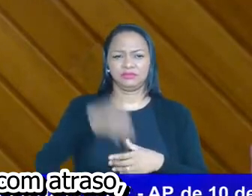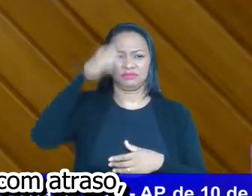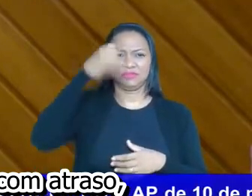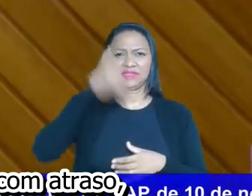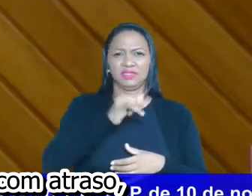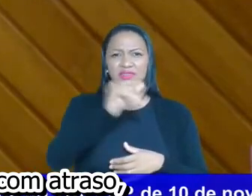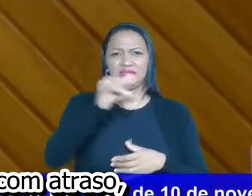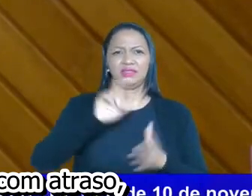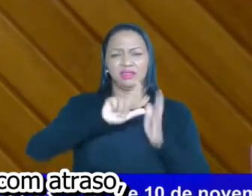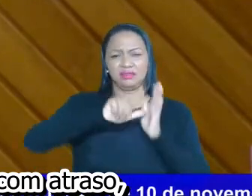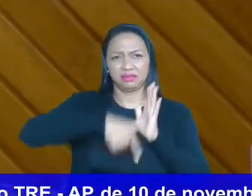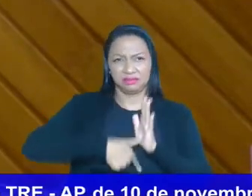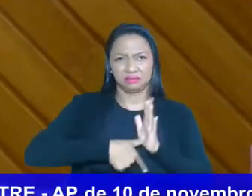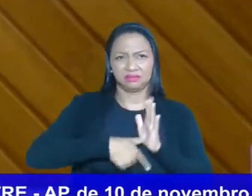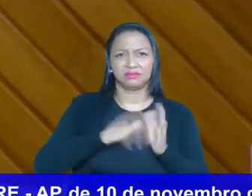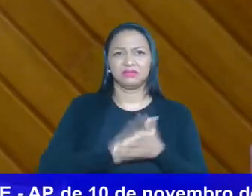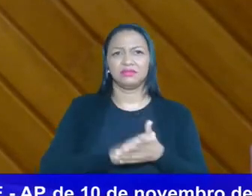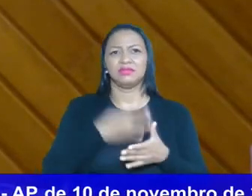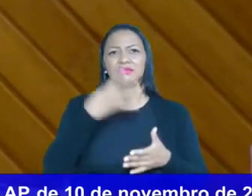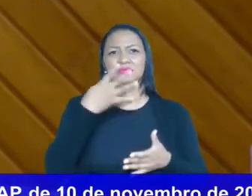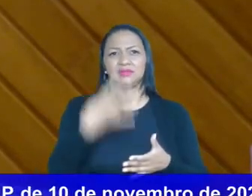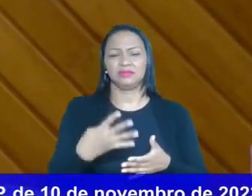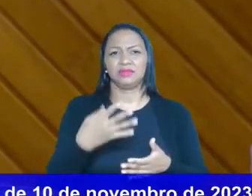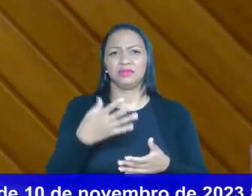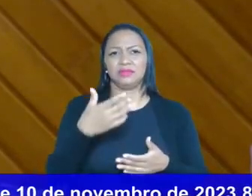com atraso, no valor de R$